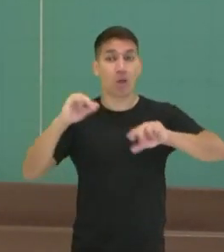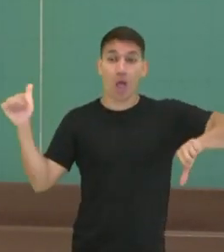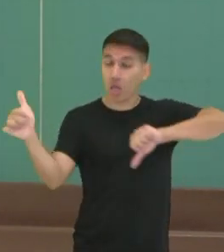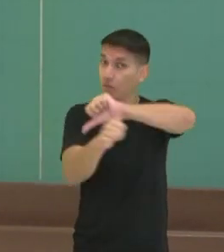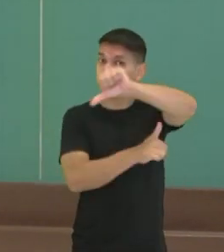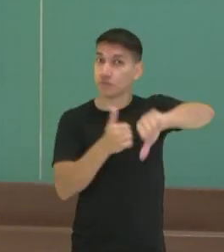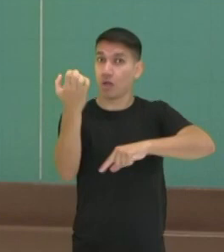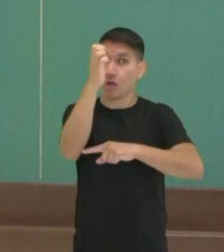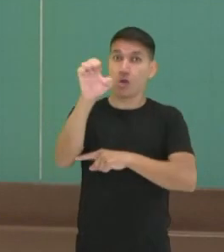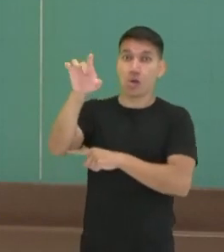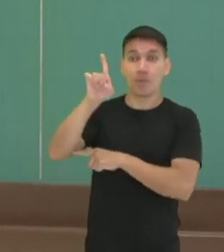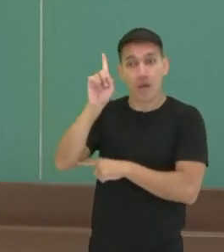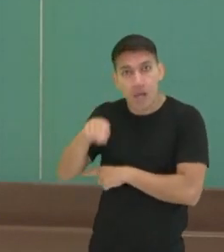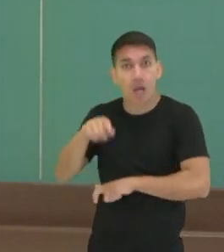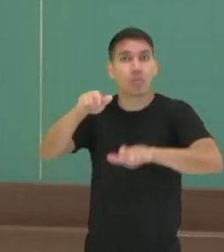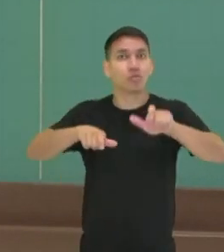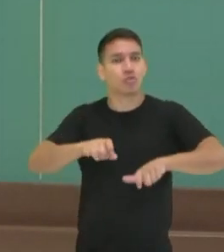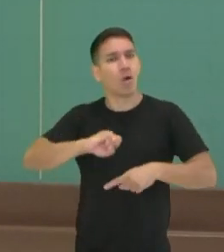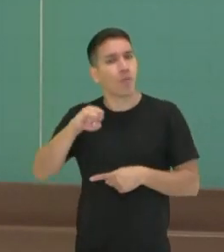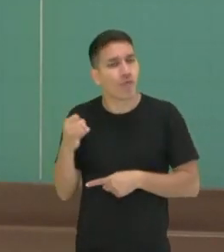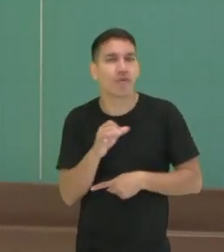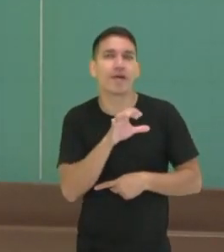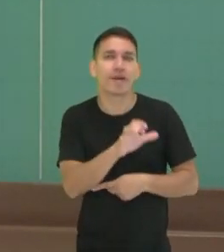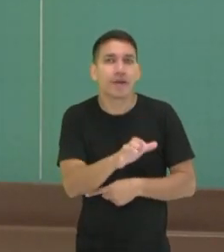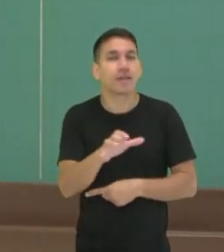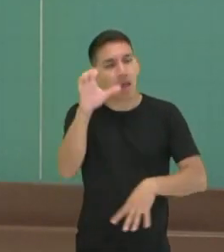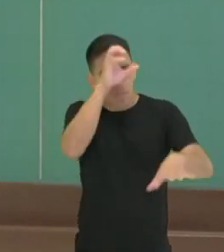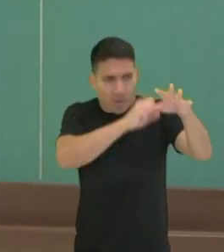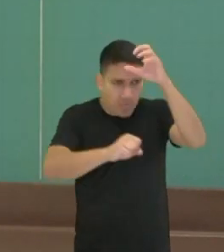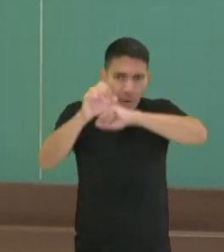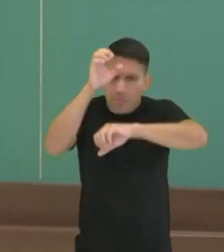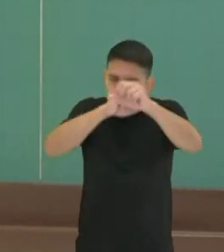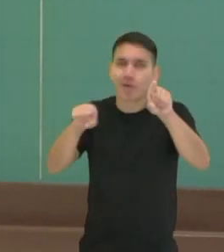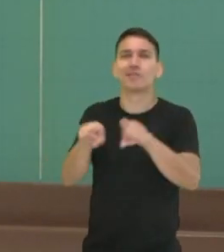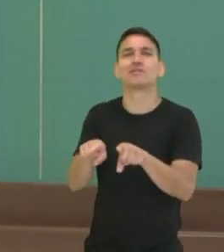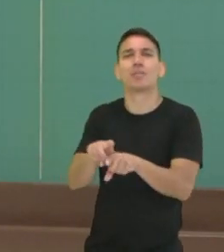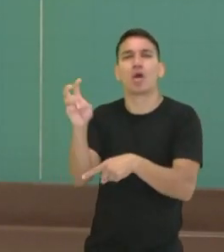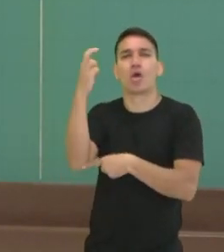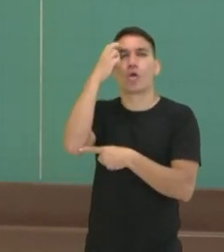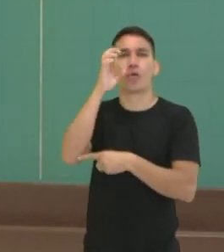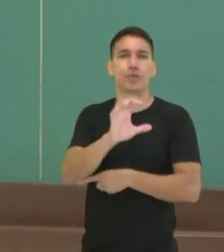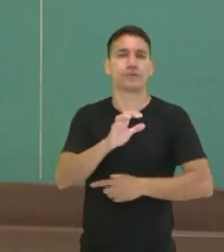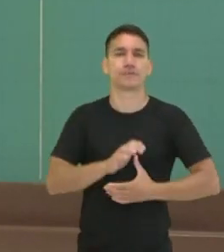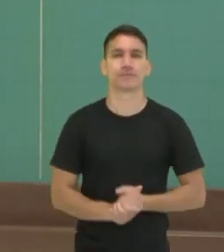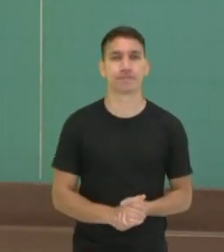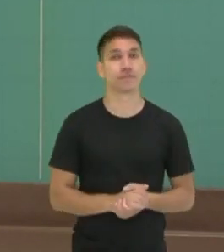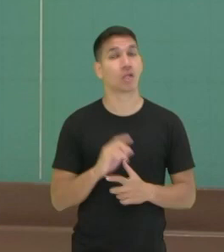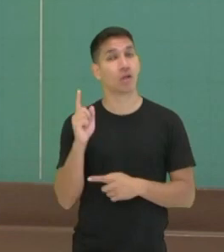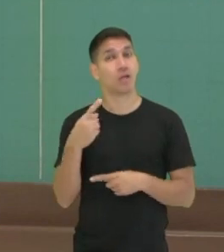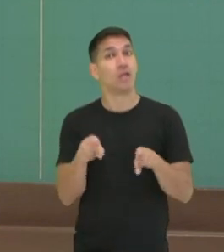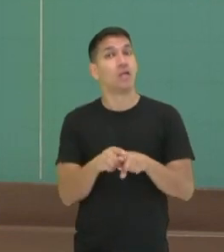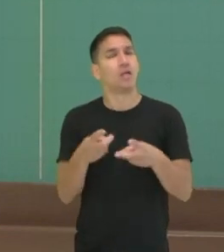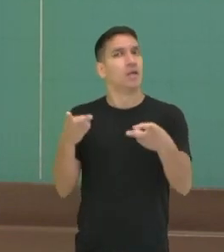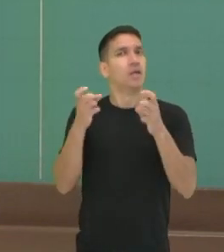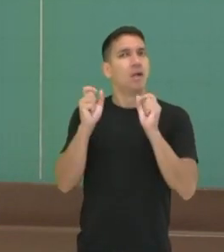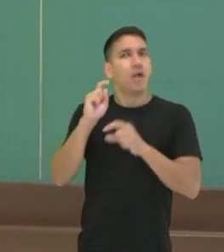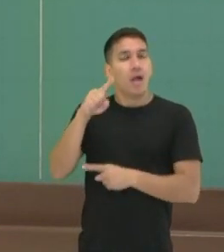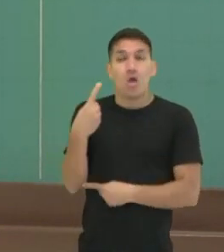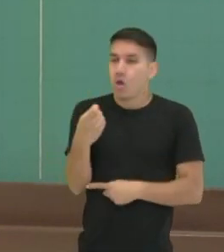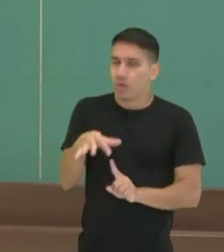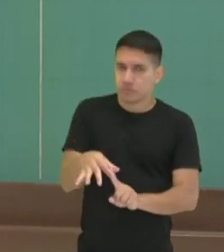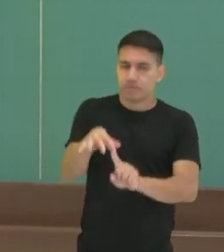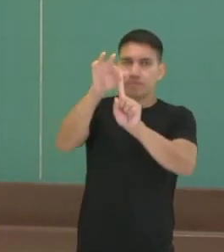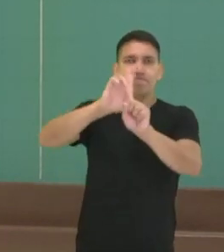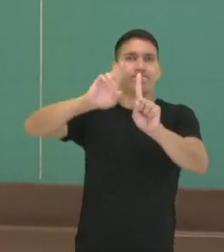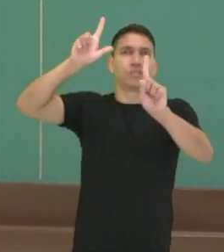acaba sendo uma pessoa que vai usufruir disso. Então ele vai aprender também a cultura. E nós temos que ele foi uma figura ímpar, por quê? Porque